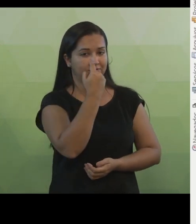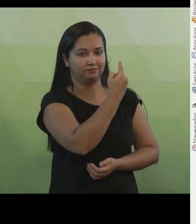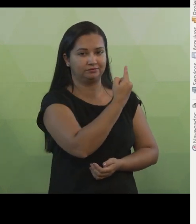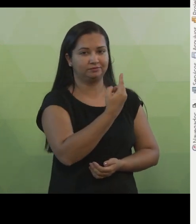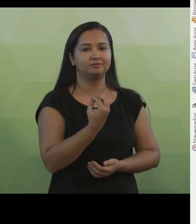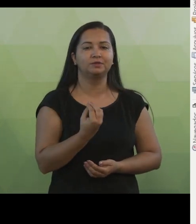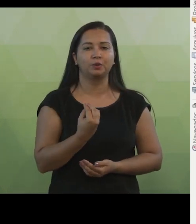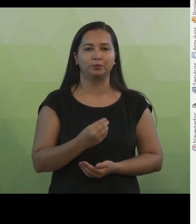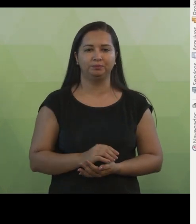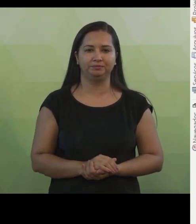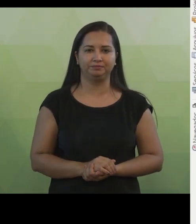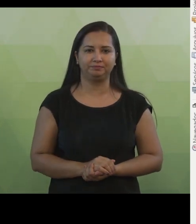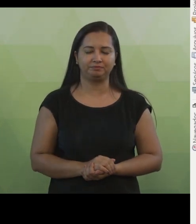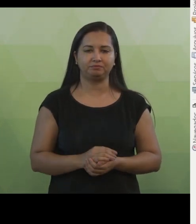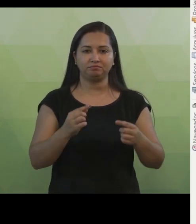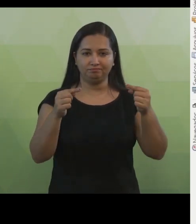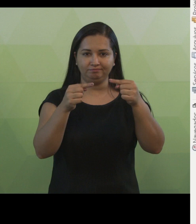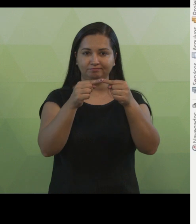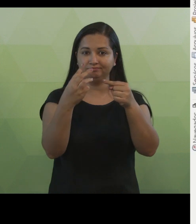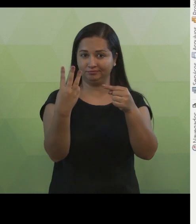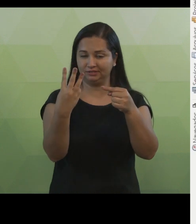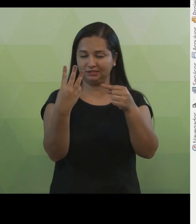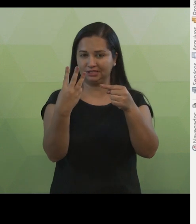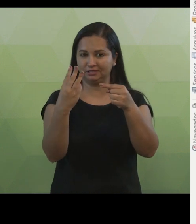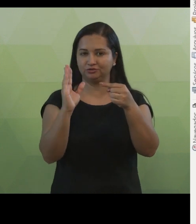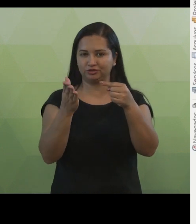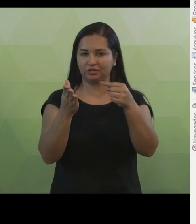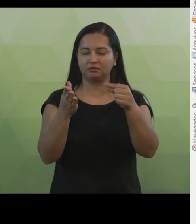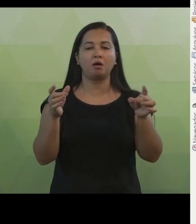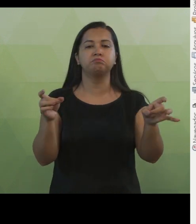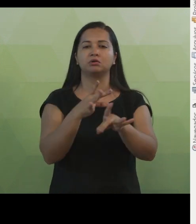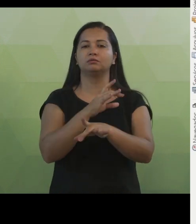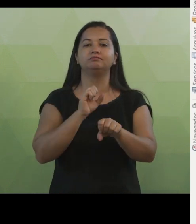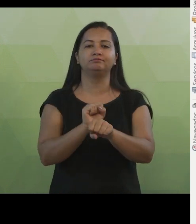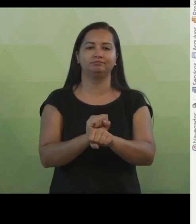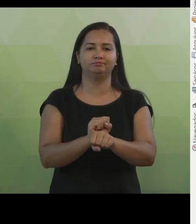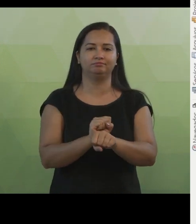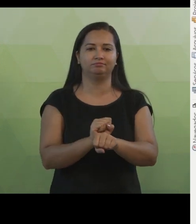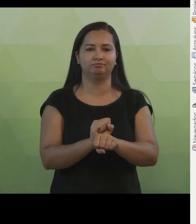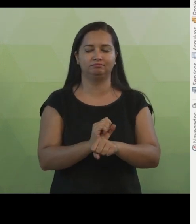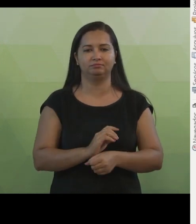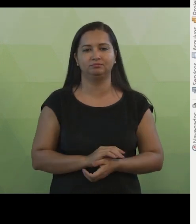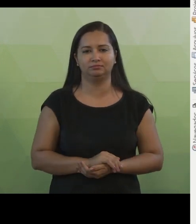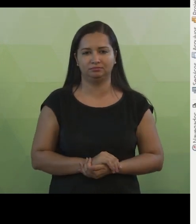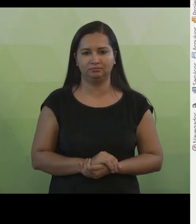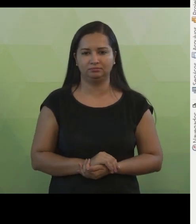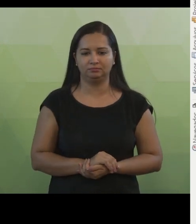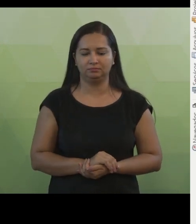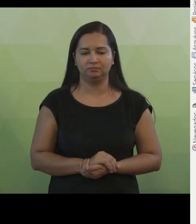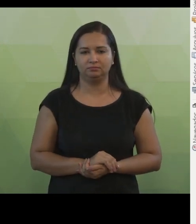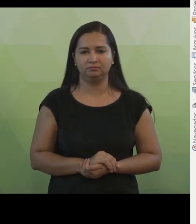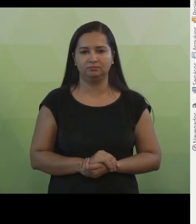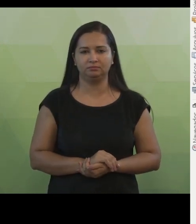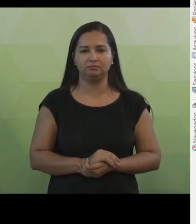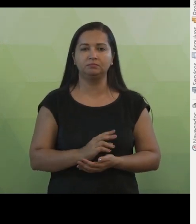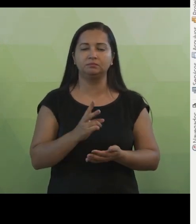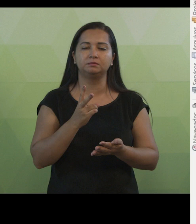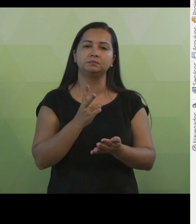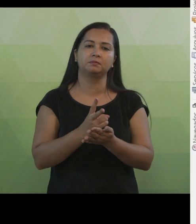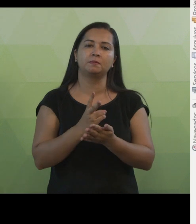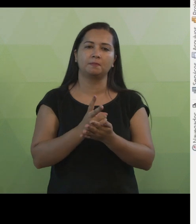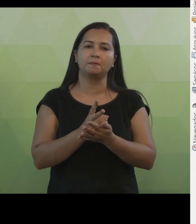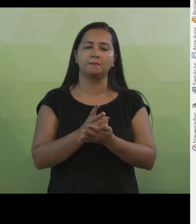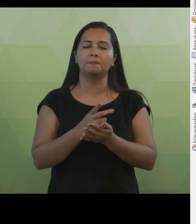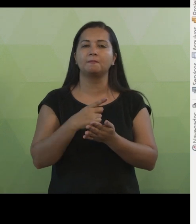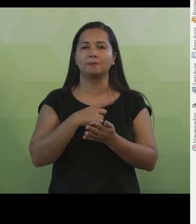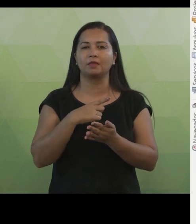executadas, a menos que utilizemos a palavra aqui, break, que é justamente